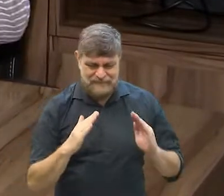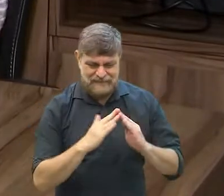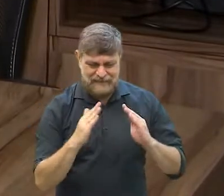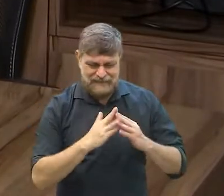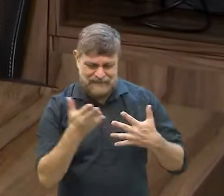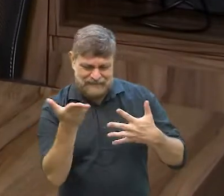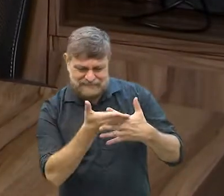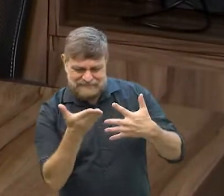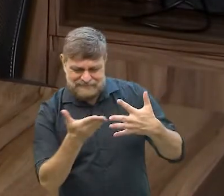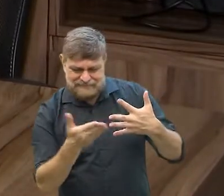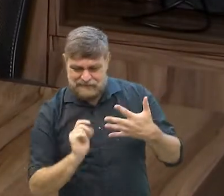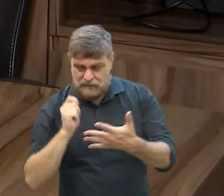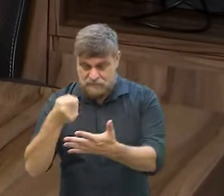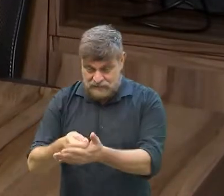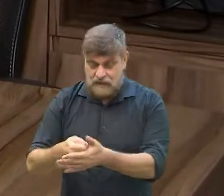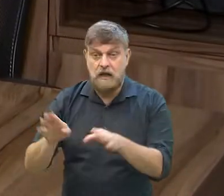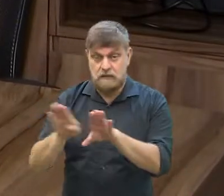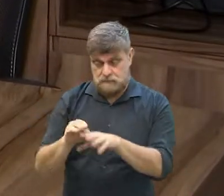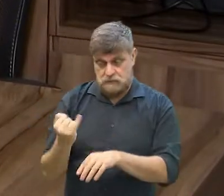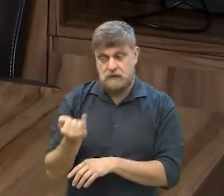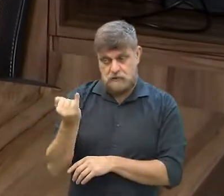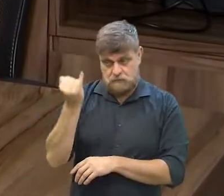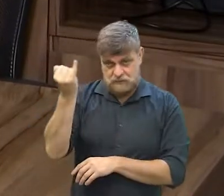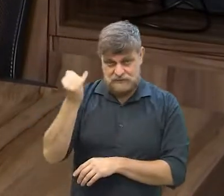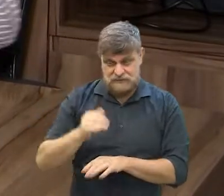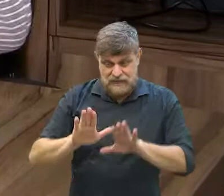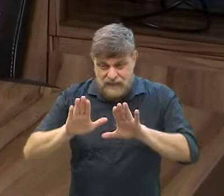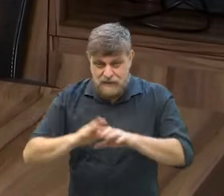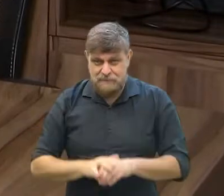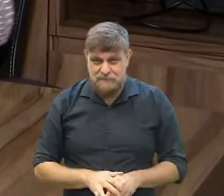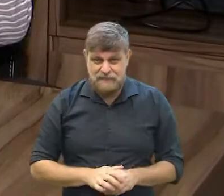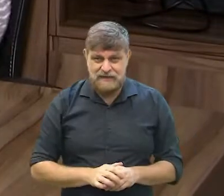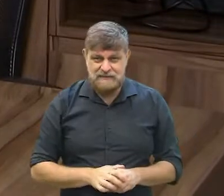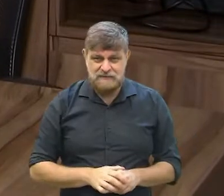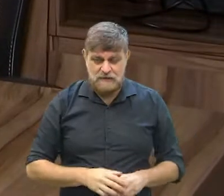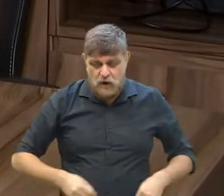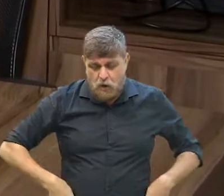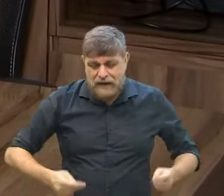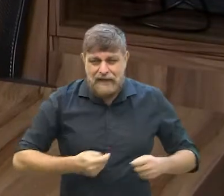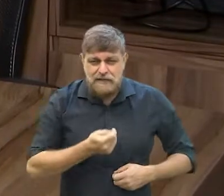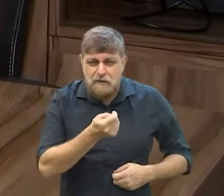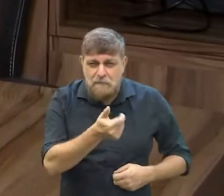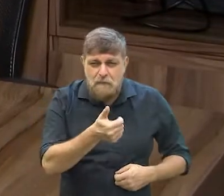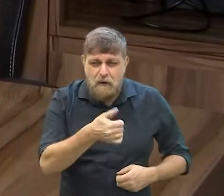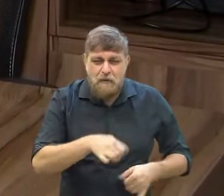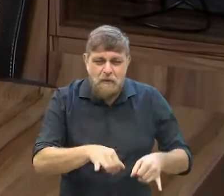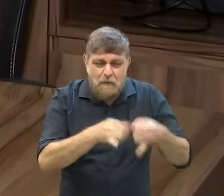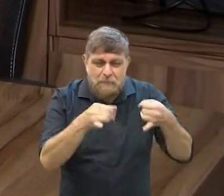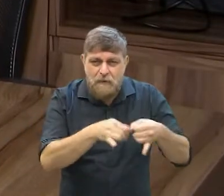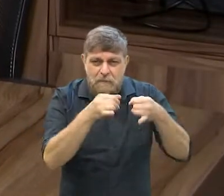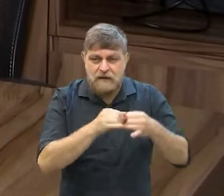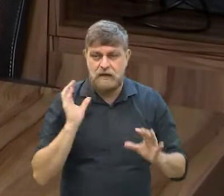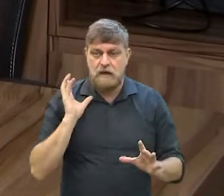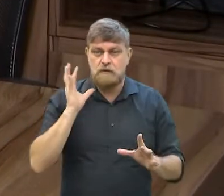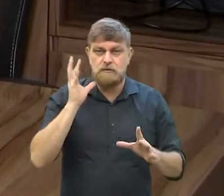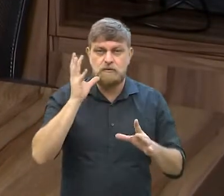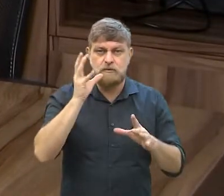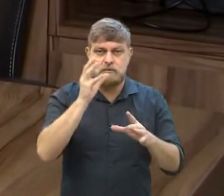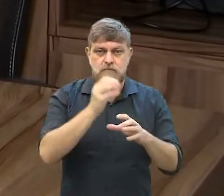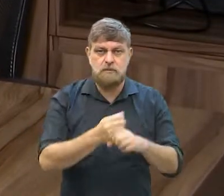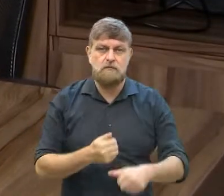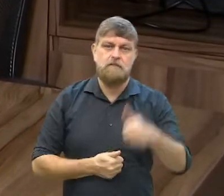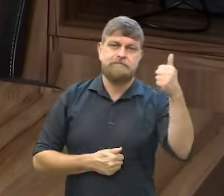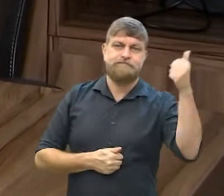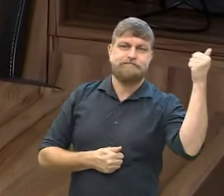do financiamento. Não, isso também é importante. Mas a soma dos pequenos gastos, muitas vezes, supera